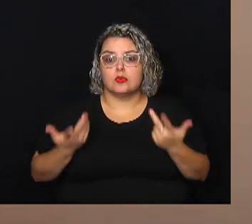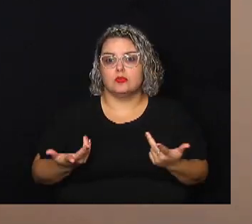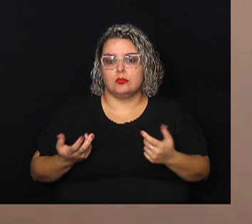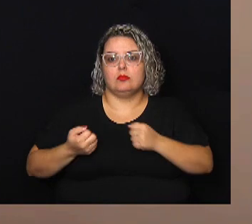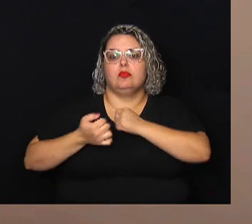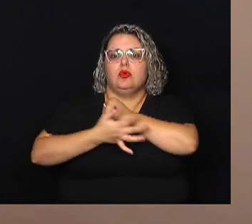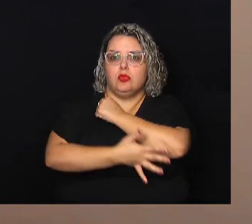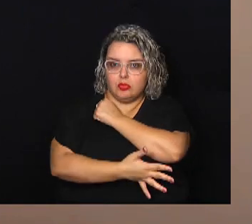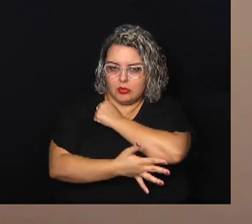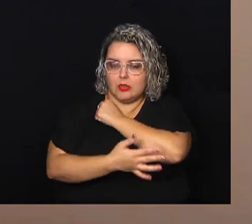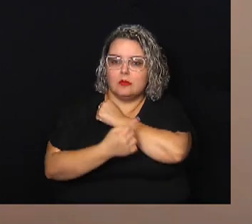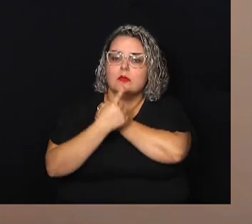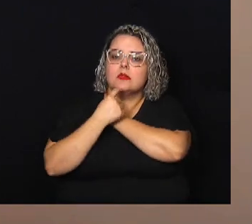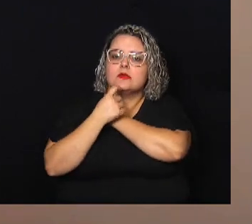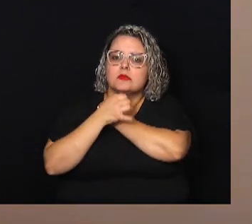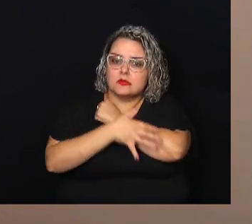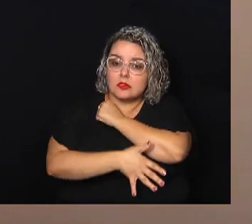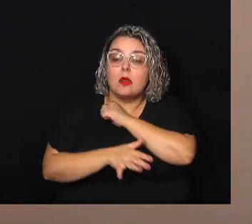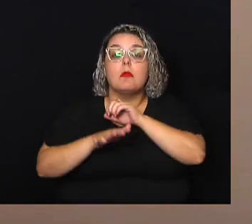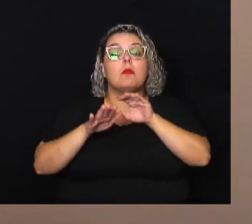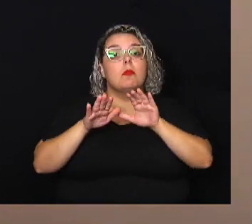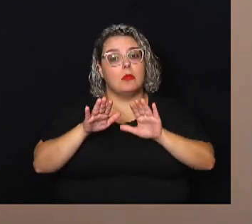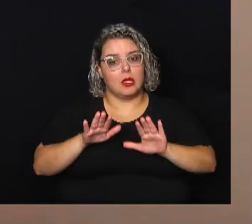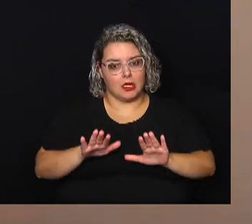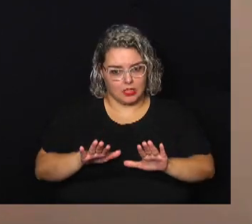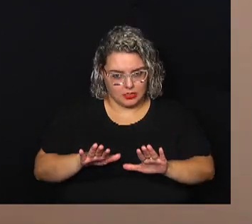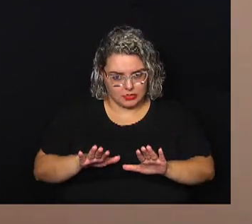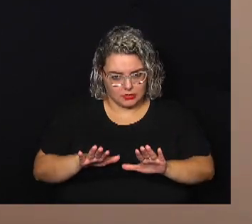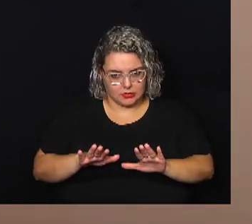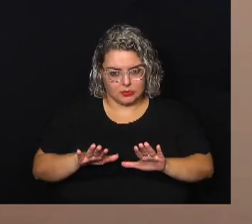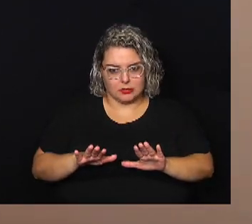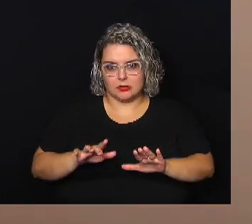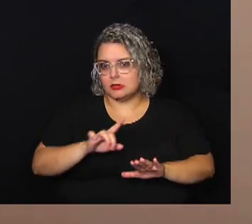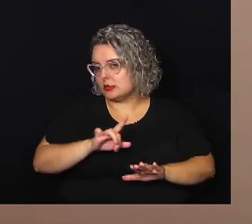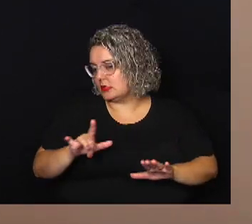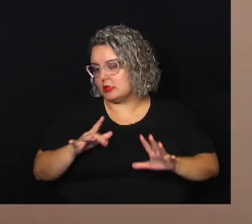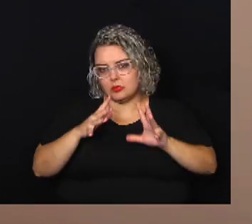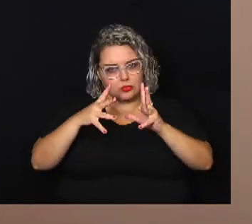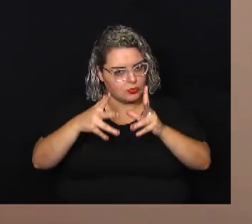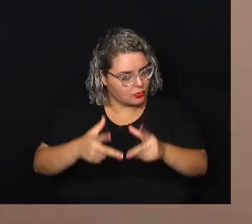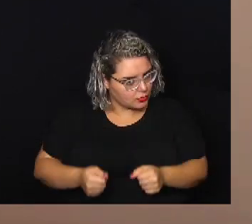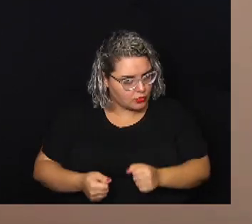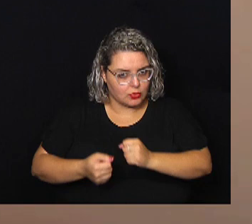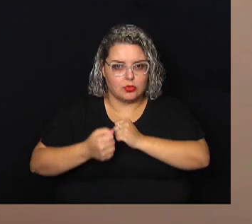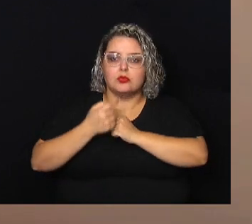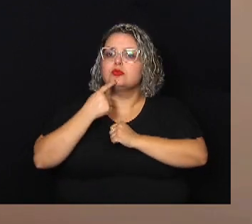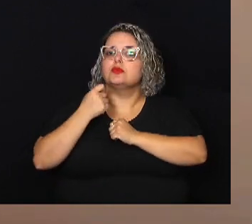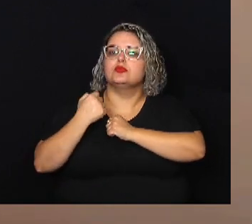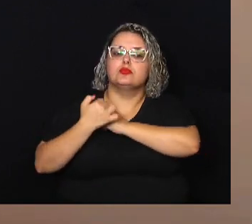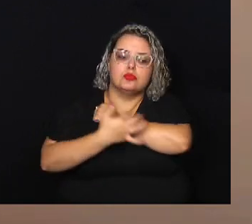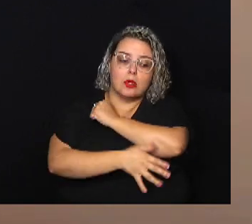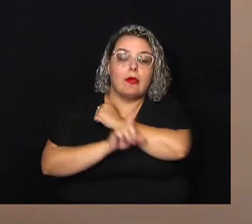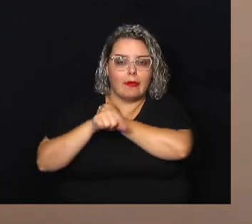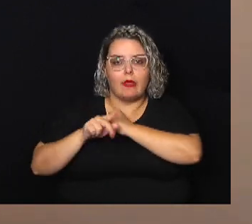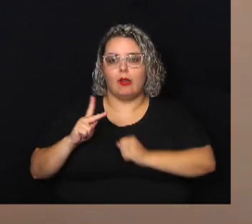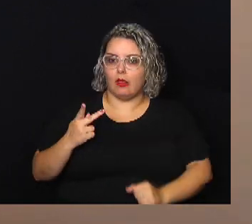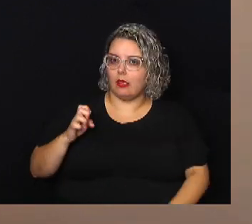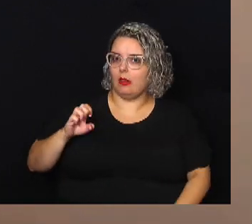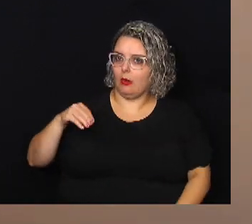para evacuar. Mas nem todo sangramento para evacuar é hemorroida,